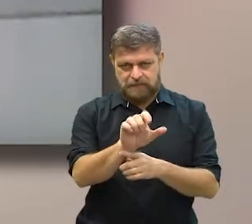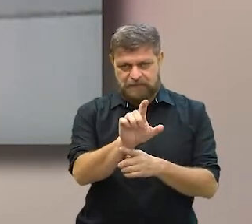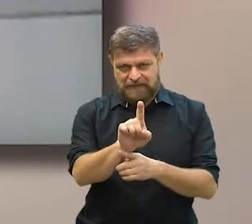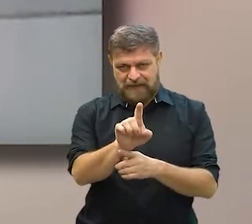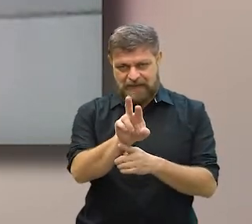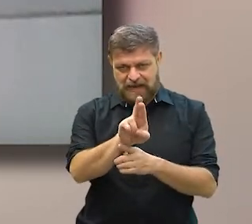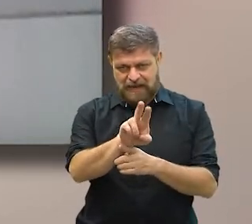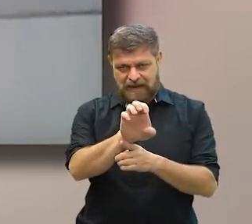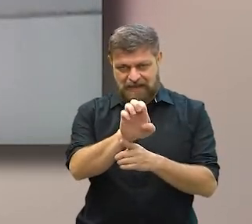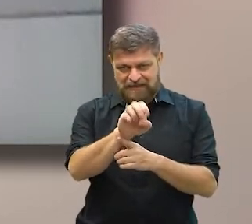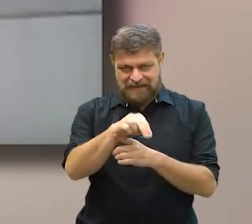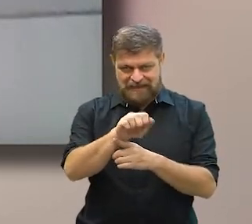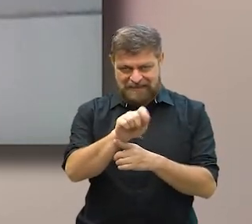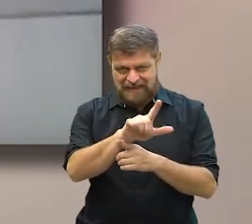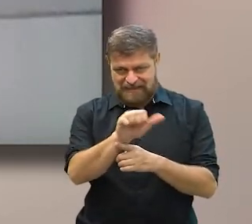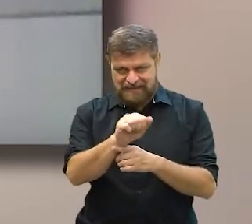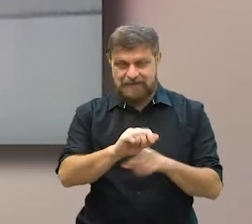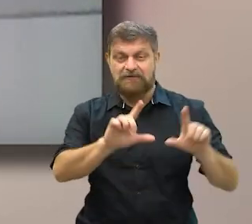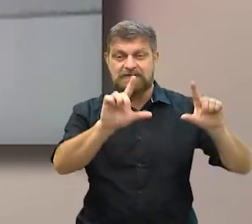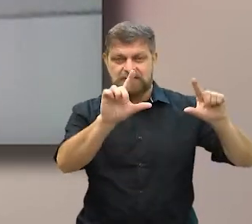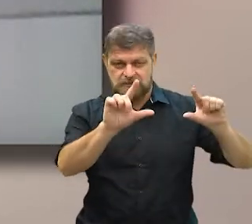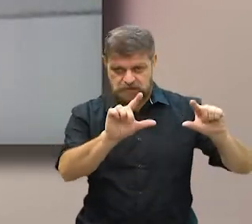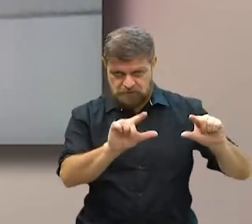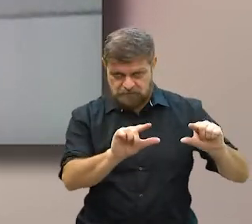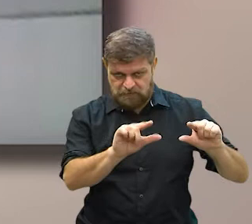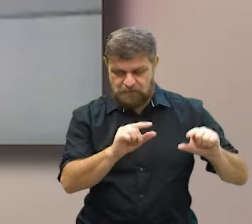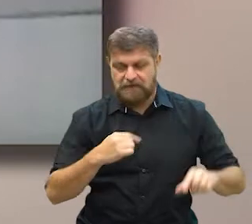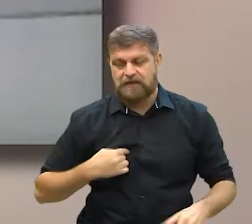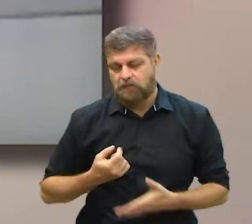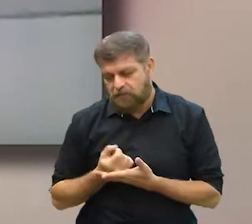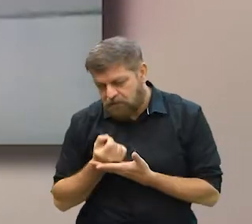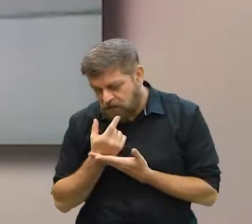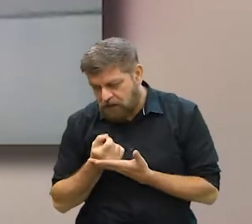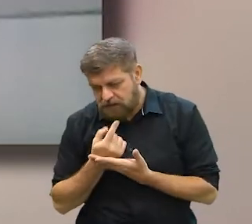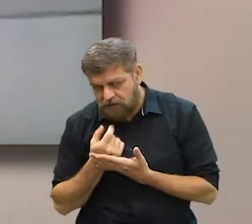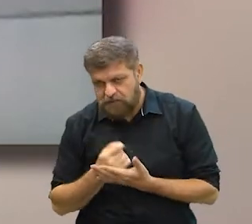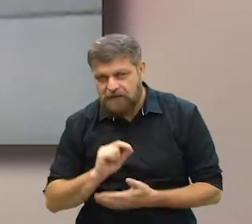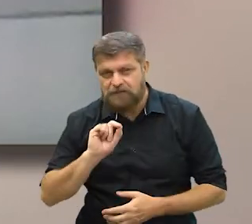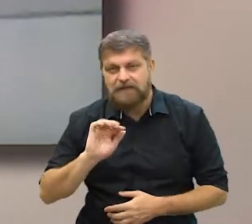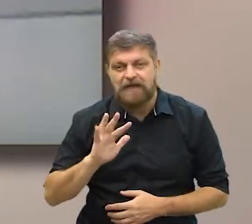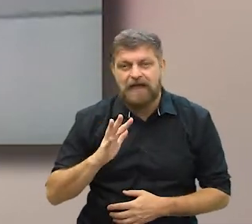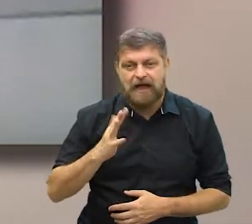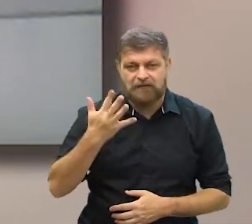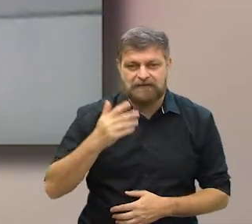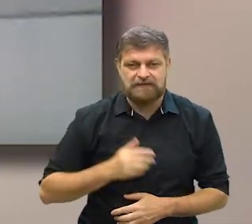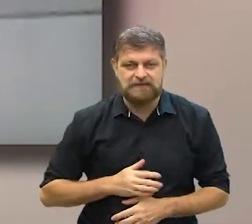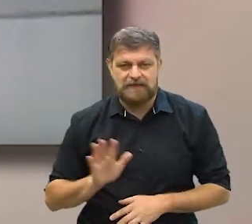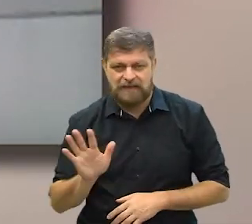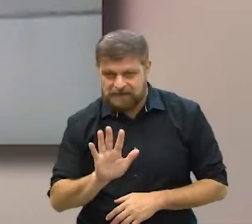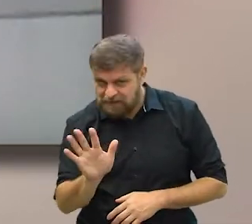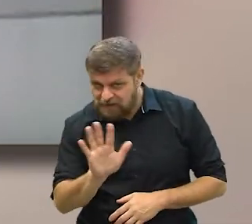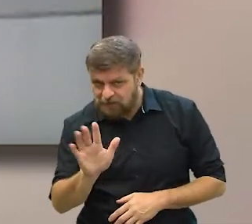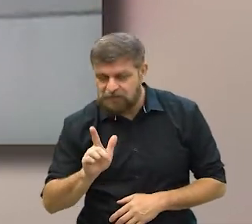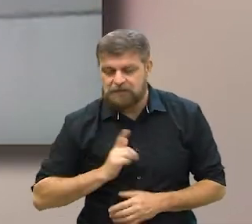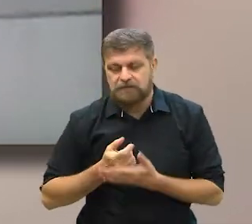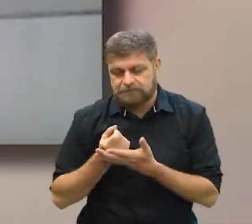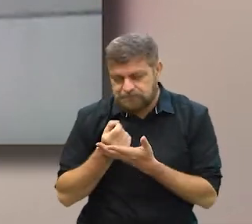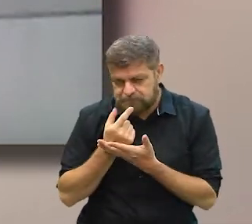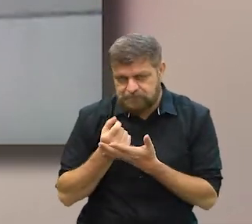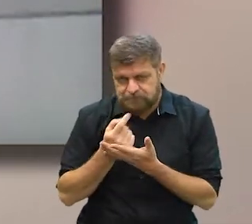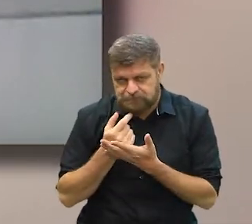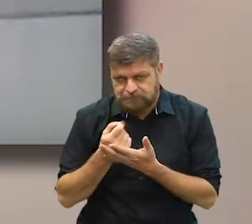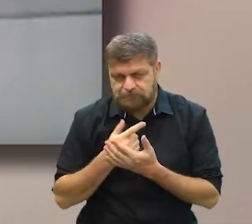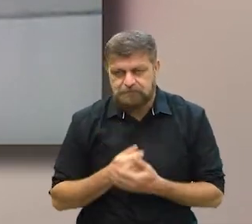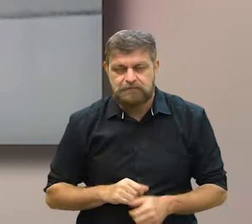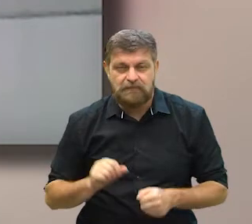né? Se o problema é a adrenalina circulante e a mãe está muito estressada, então está inibindo a ocitocina,